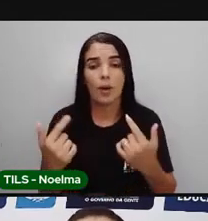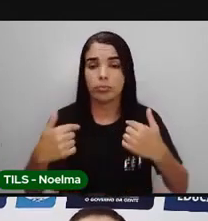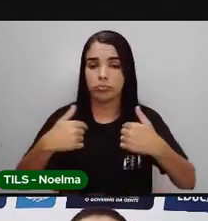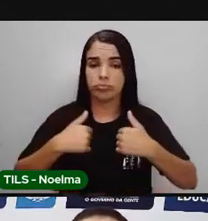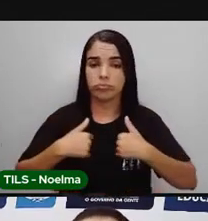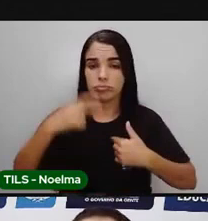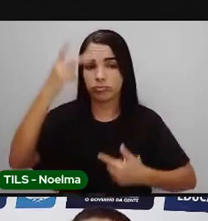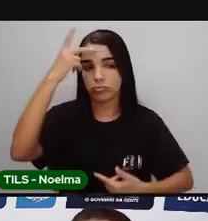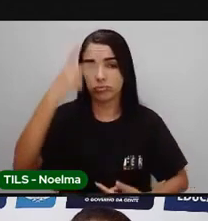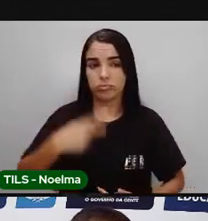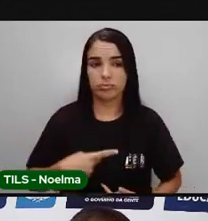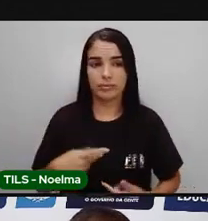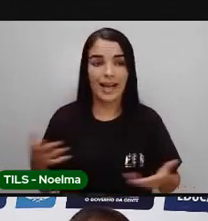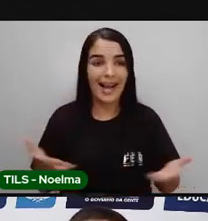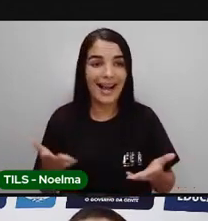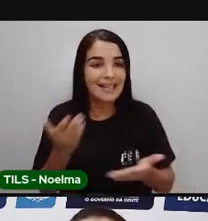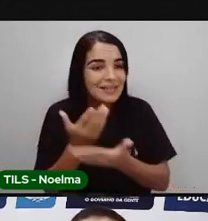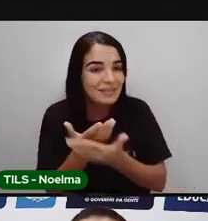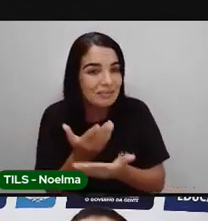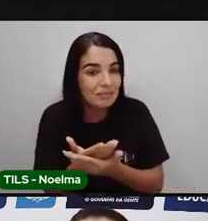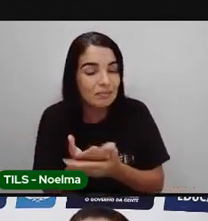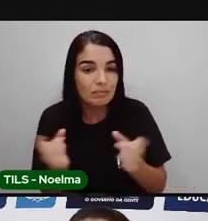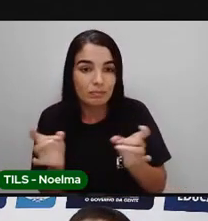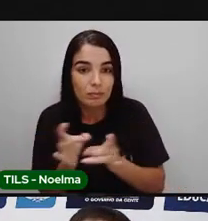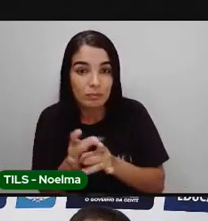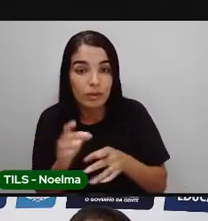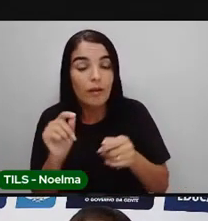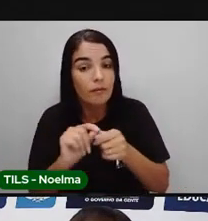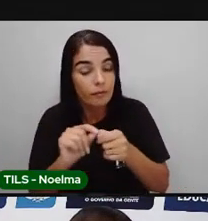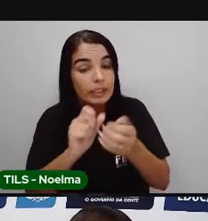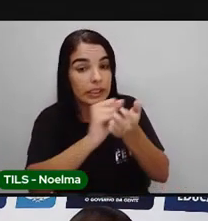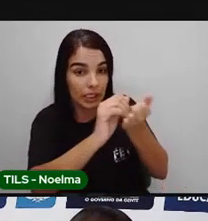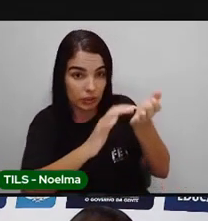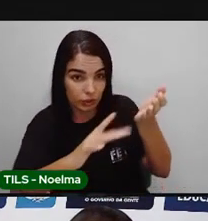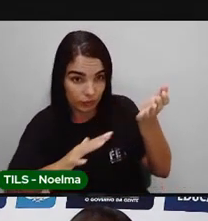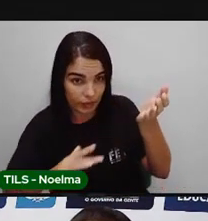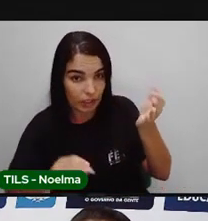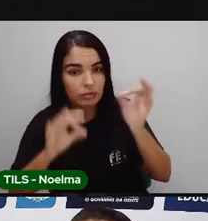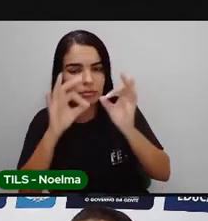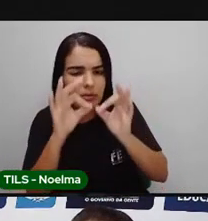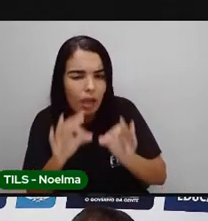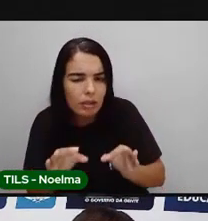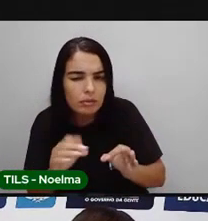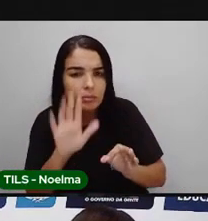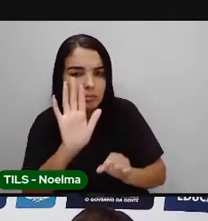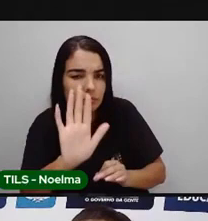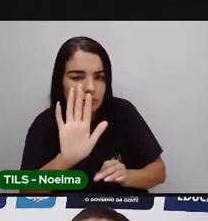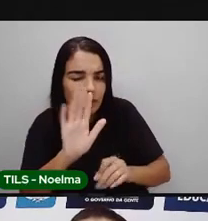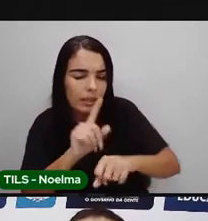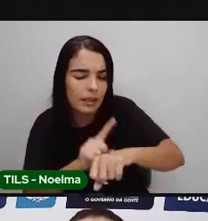tá? Nossa aula fica por aqui. Façam as atividades direitinho, né? Daqui a